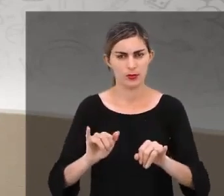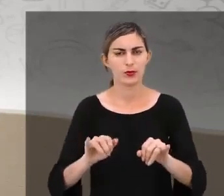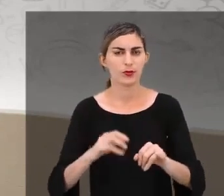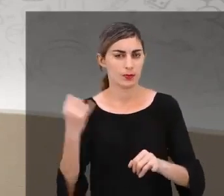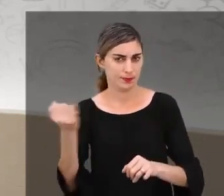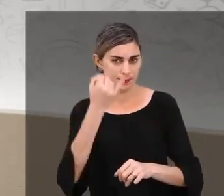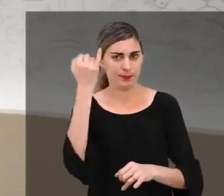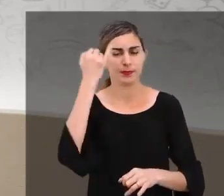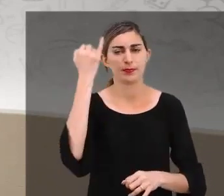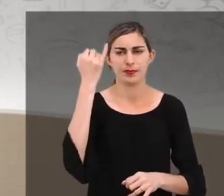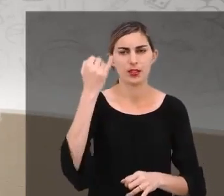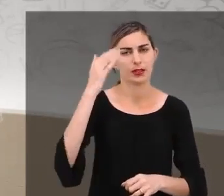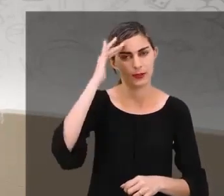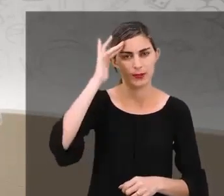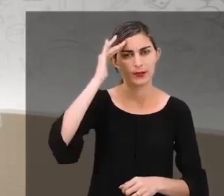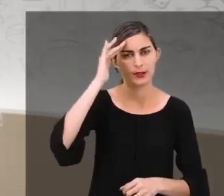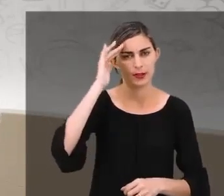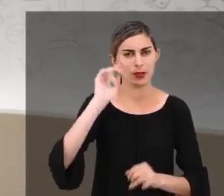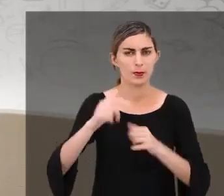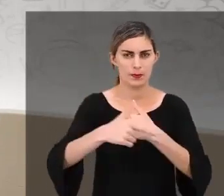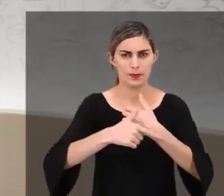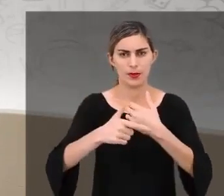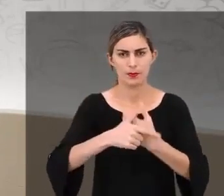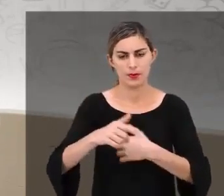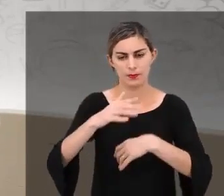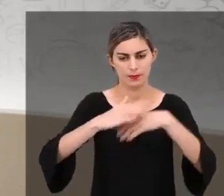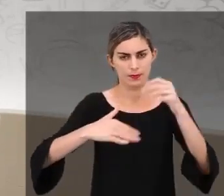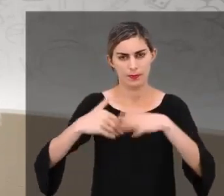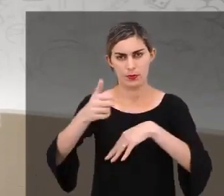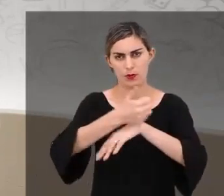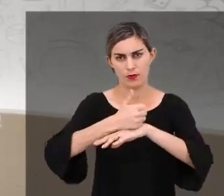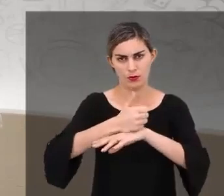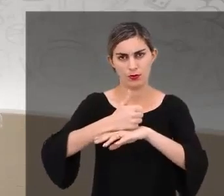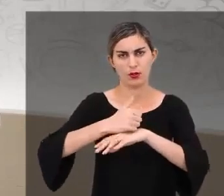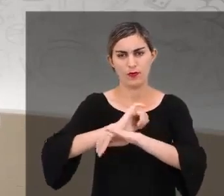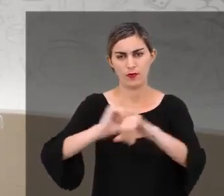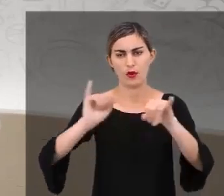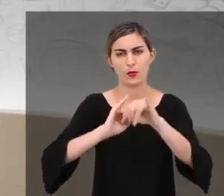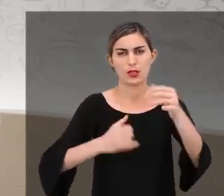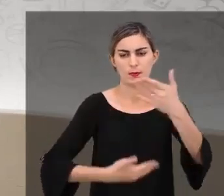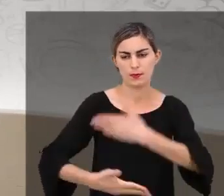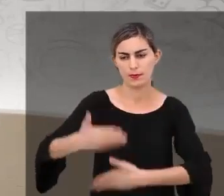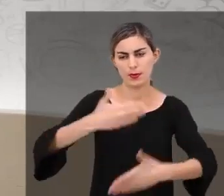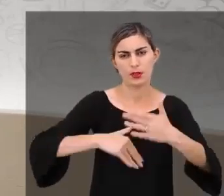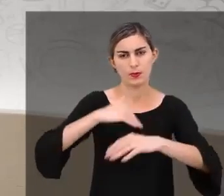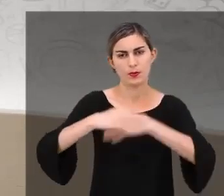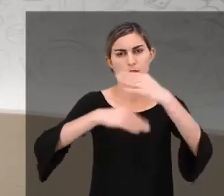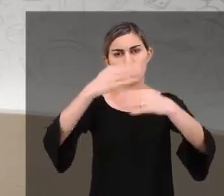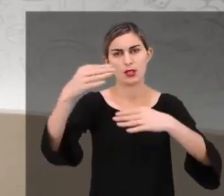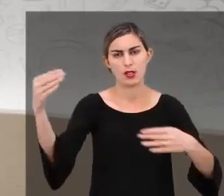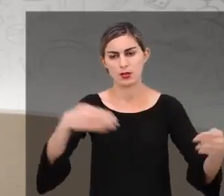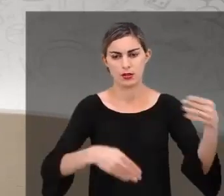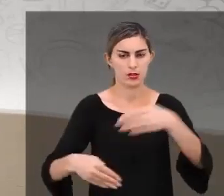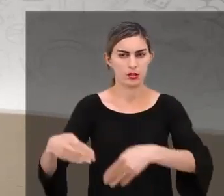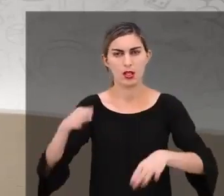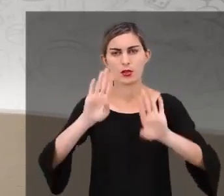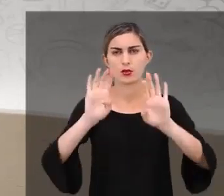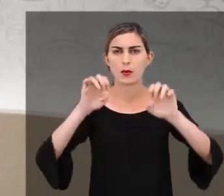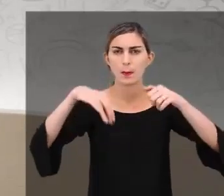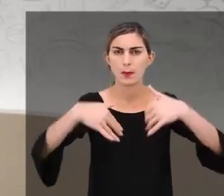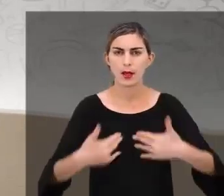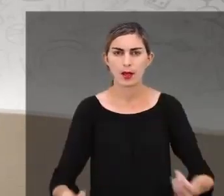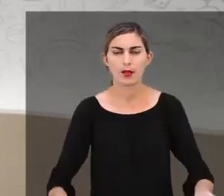muito importante a gente entender que o papel do profissional de informação é mediar o processo de acesso aos bens